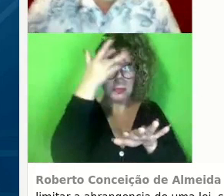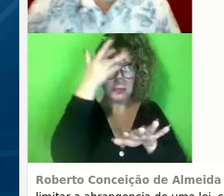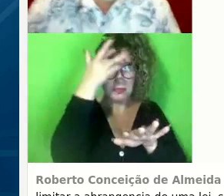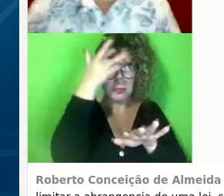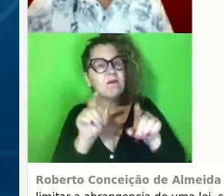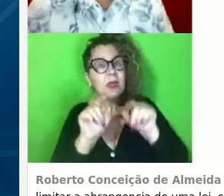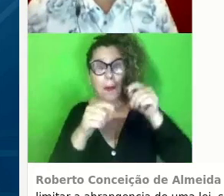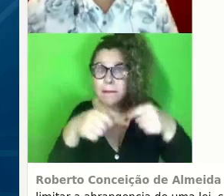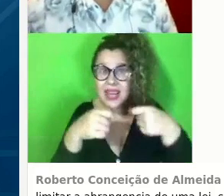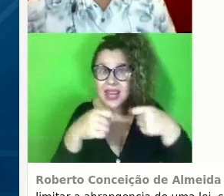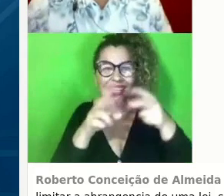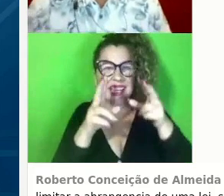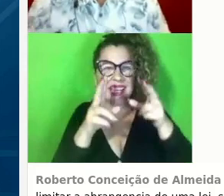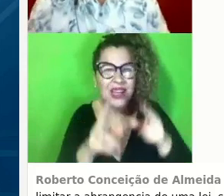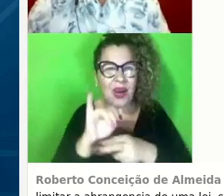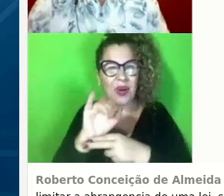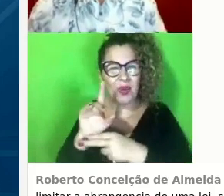pensar